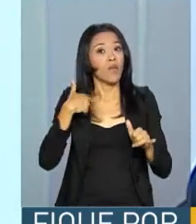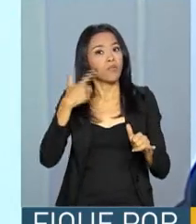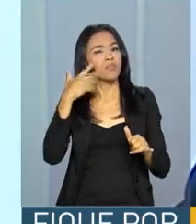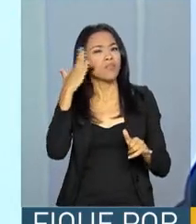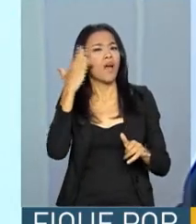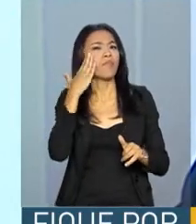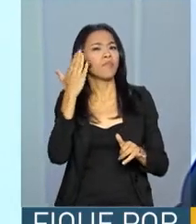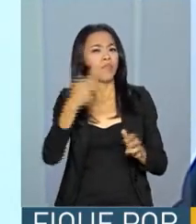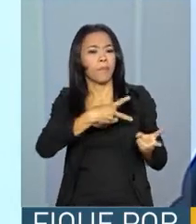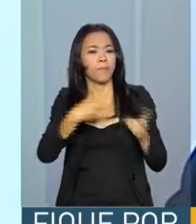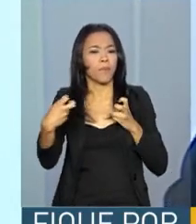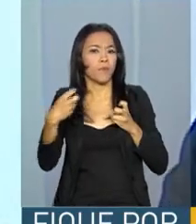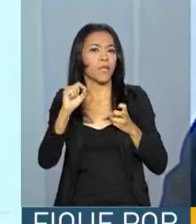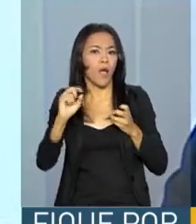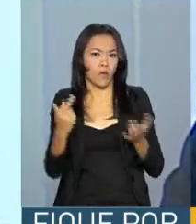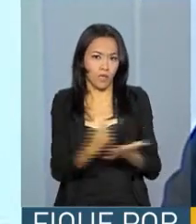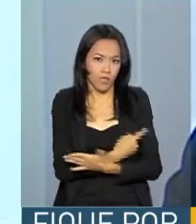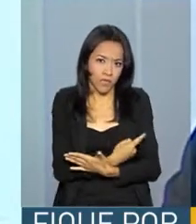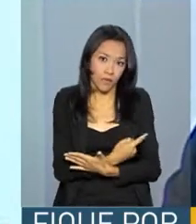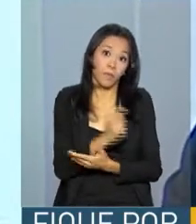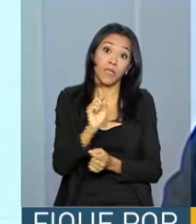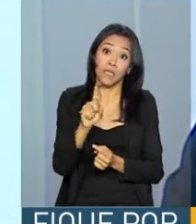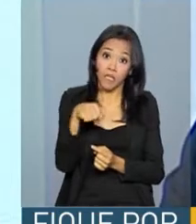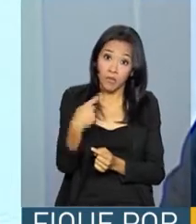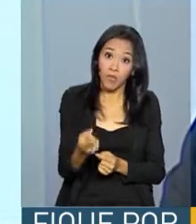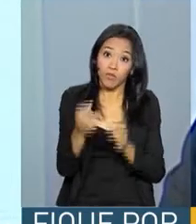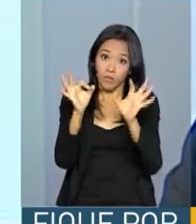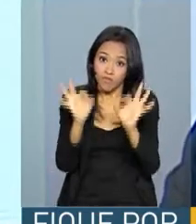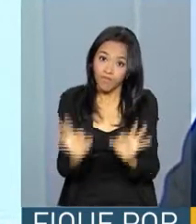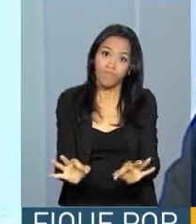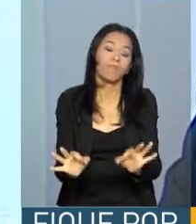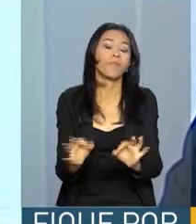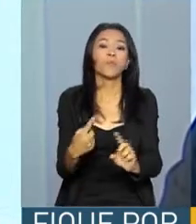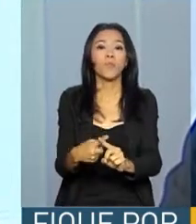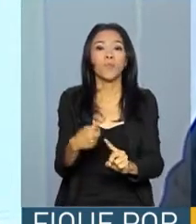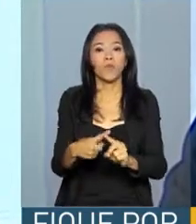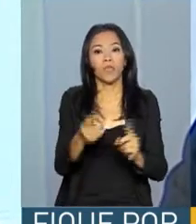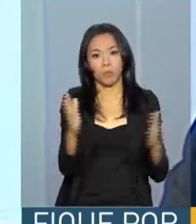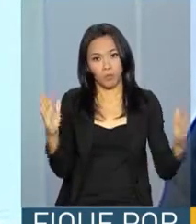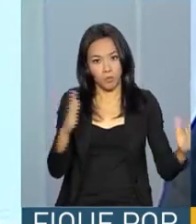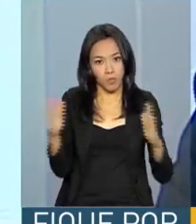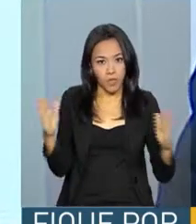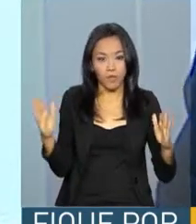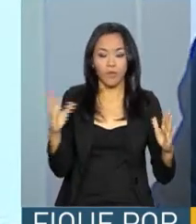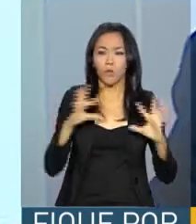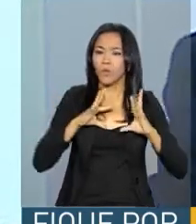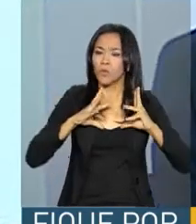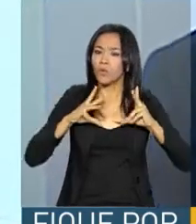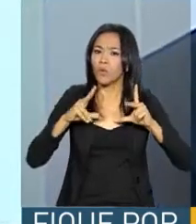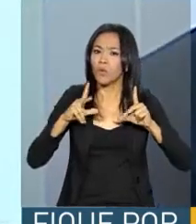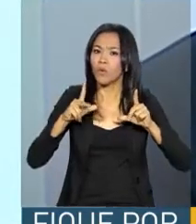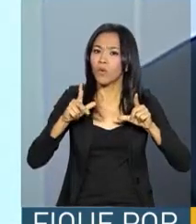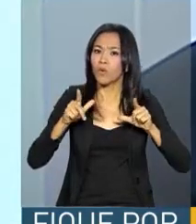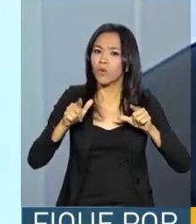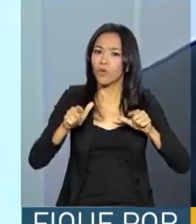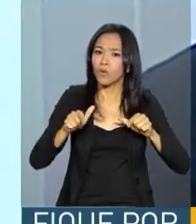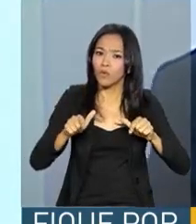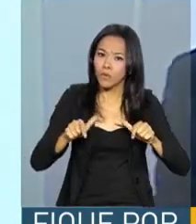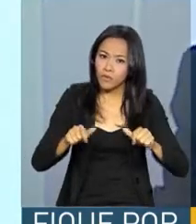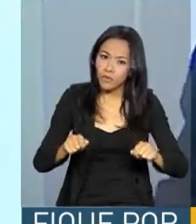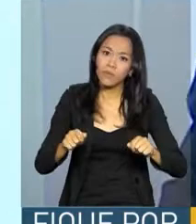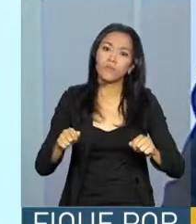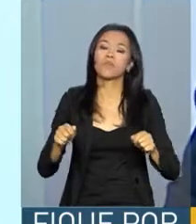esta pré-visão se consolidou depois, porque ao longo do tempo todos os nossos